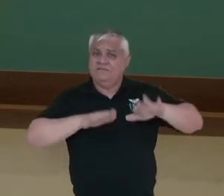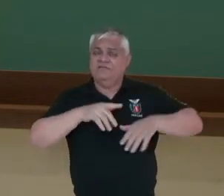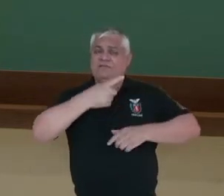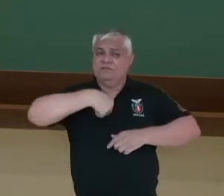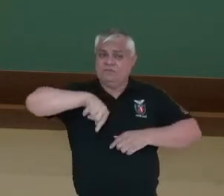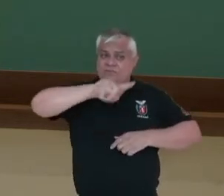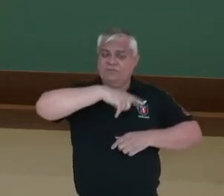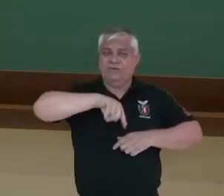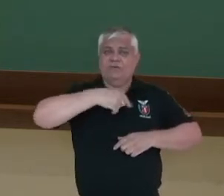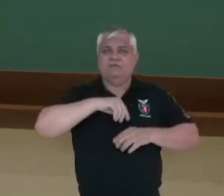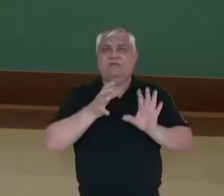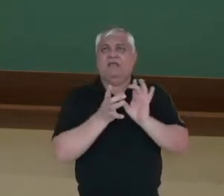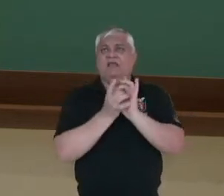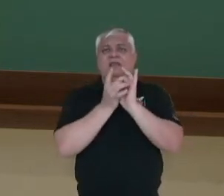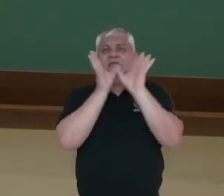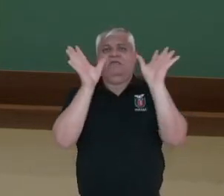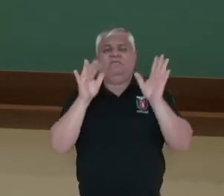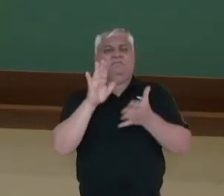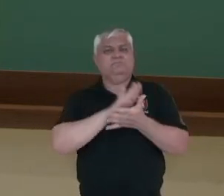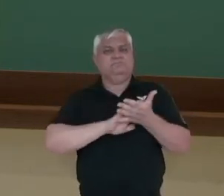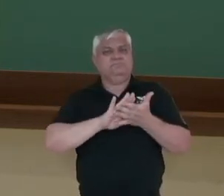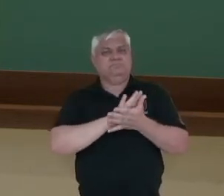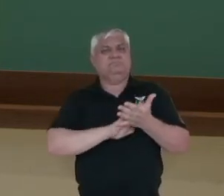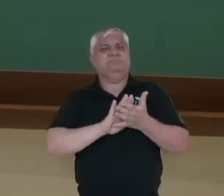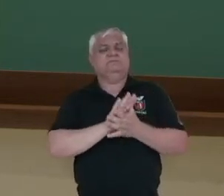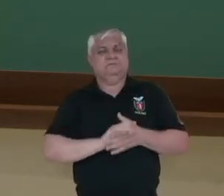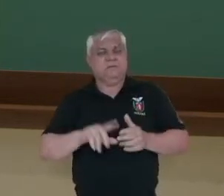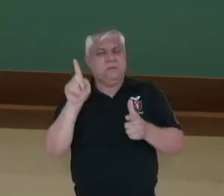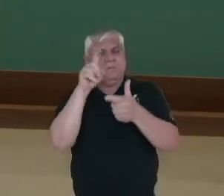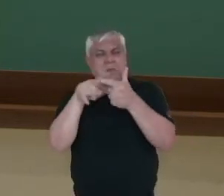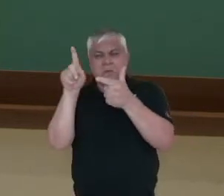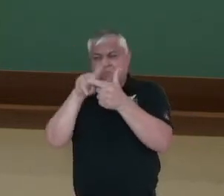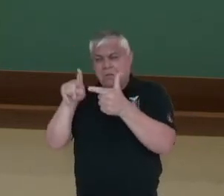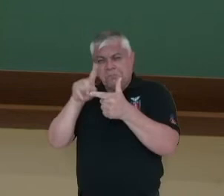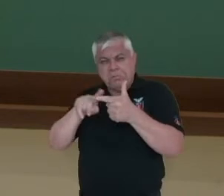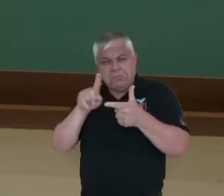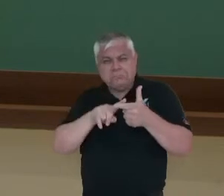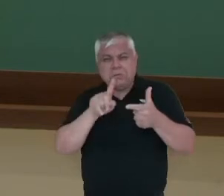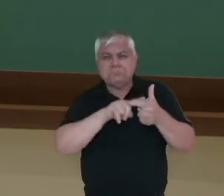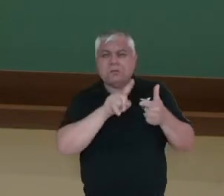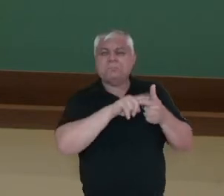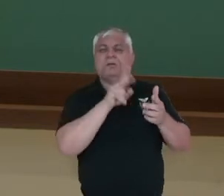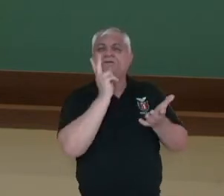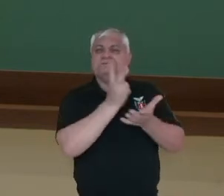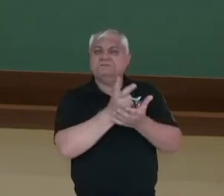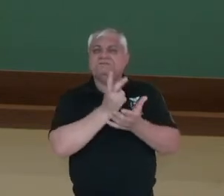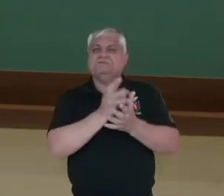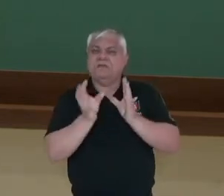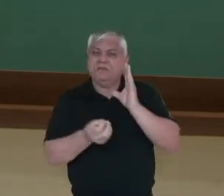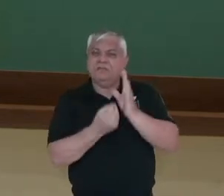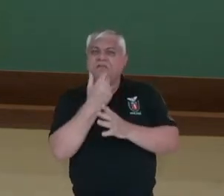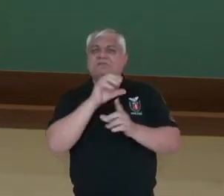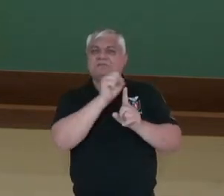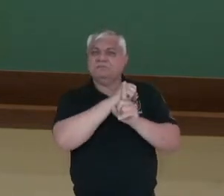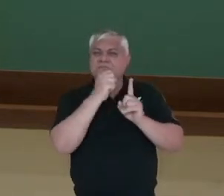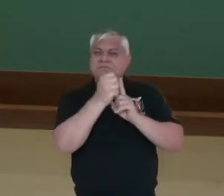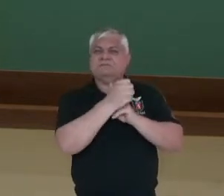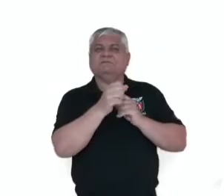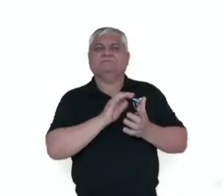nós não conseguiríamos lidar com os conflitos que acabam nascendo dentro da sociedade.